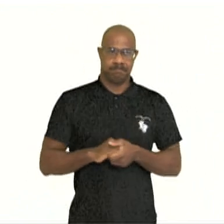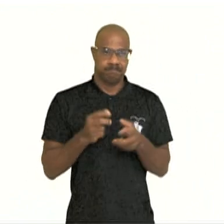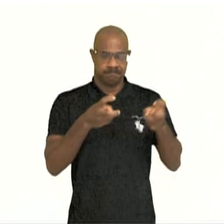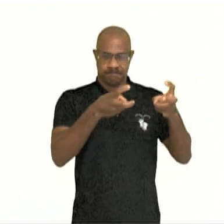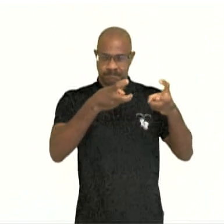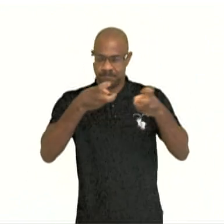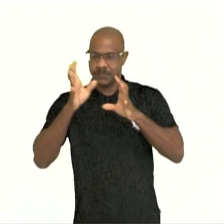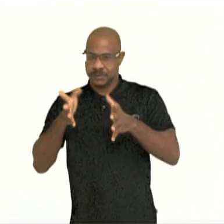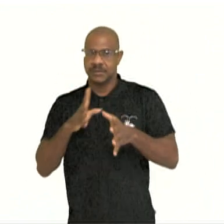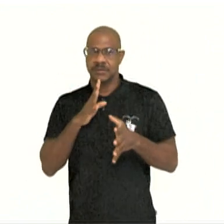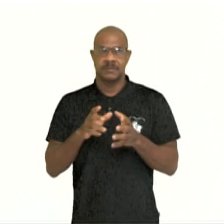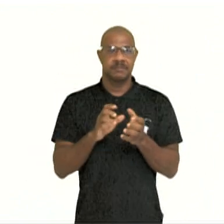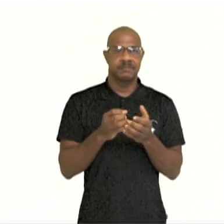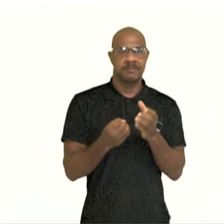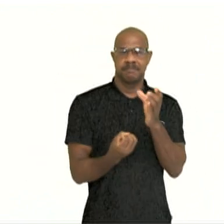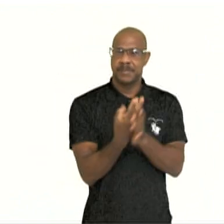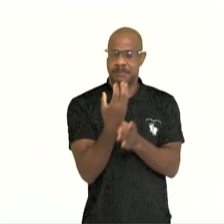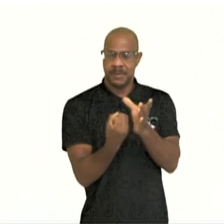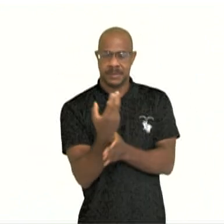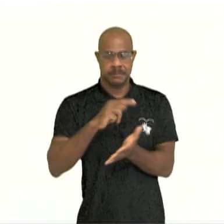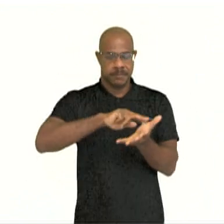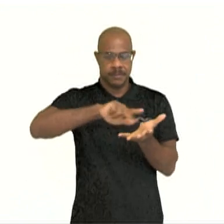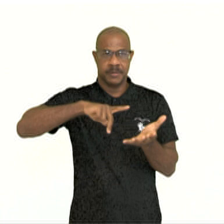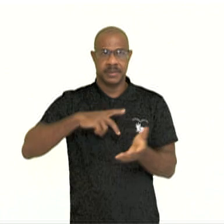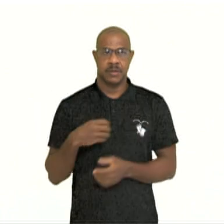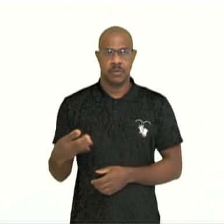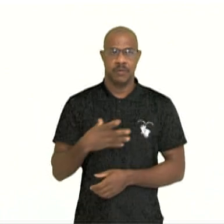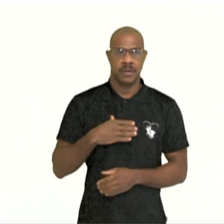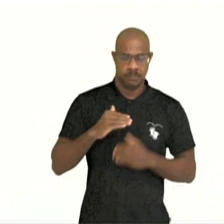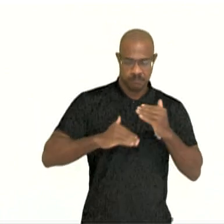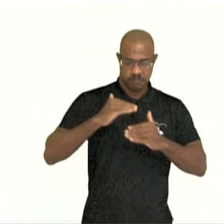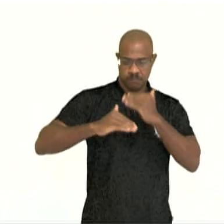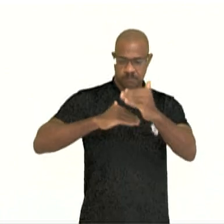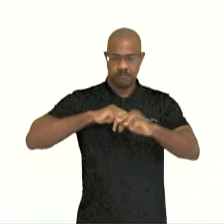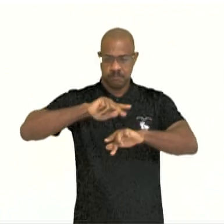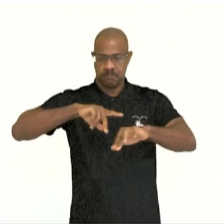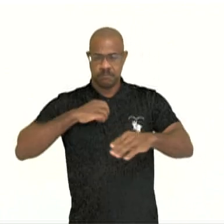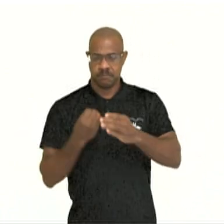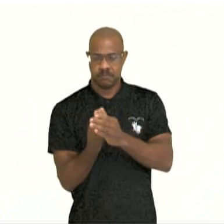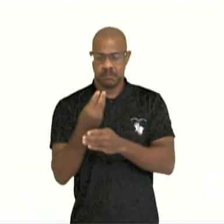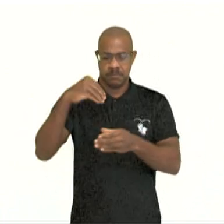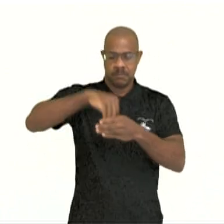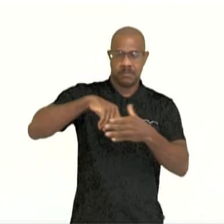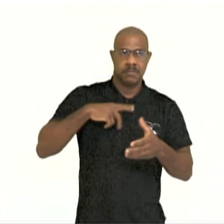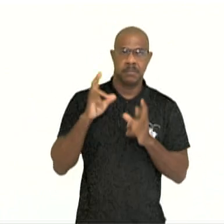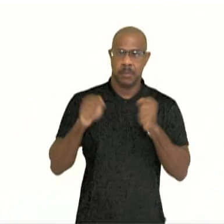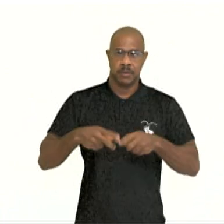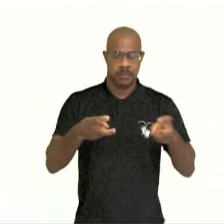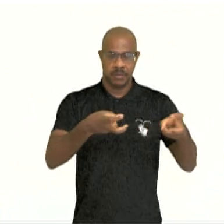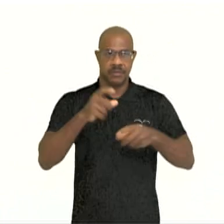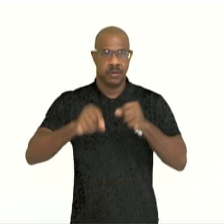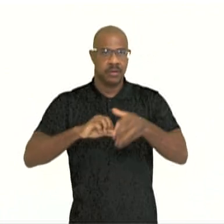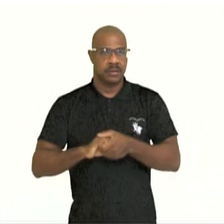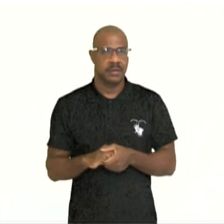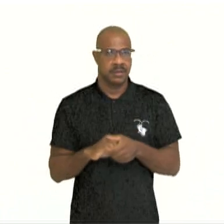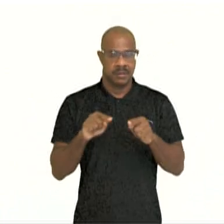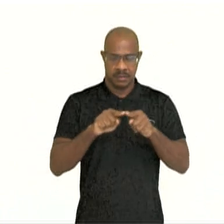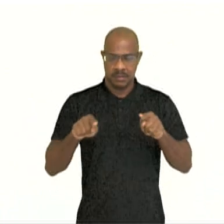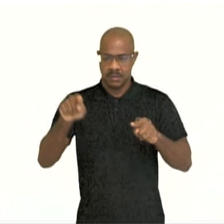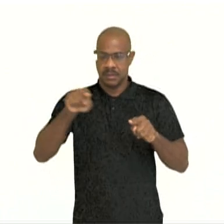reino Planta. Então, nós temos algumas novidades evolutivas, onde vocês podem observar nesses